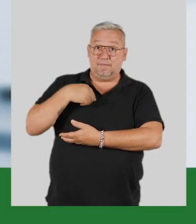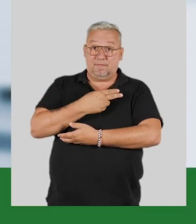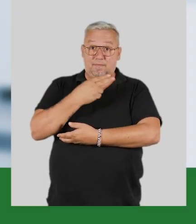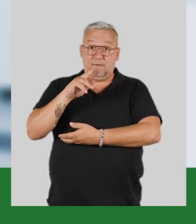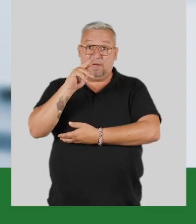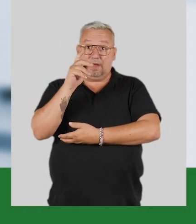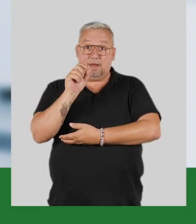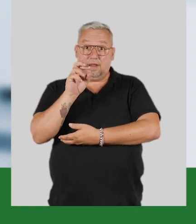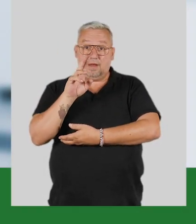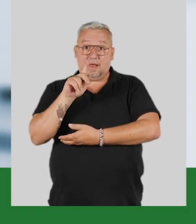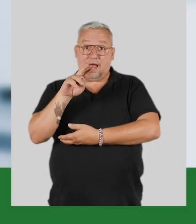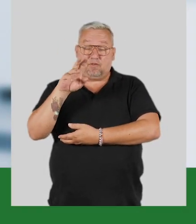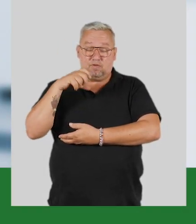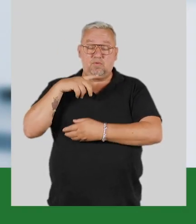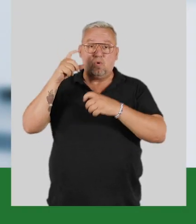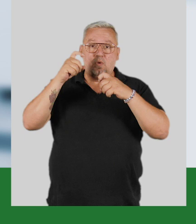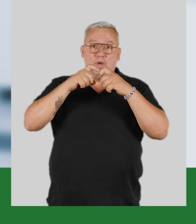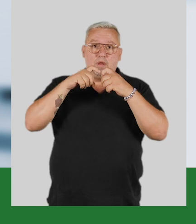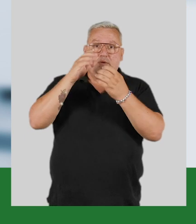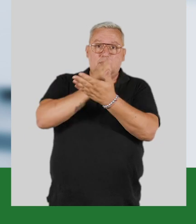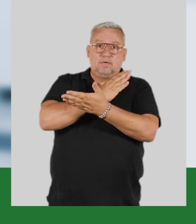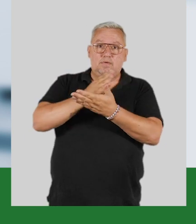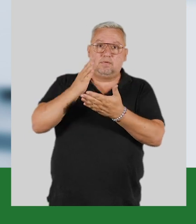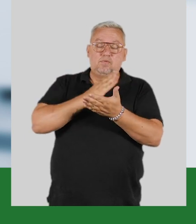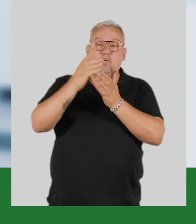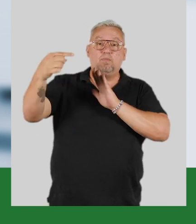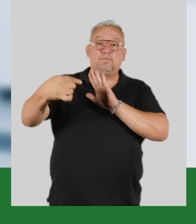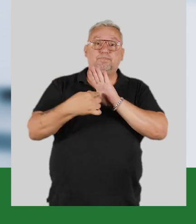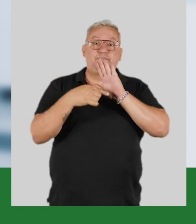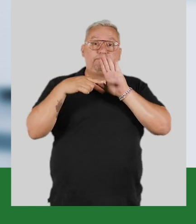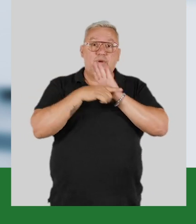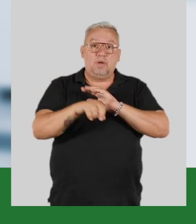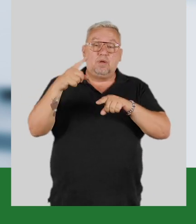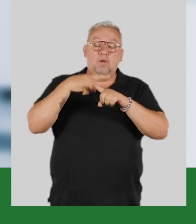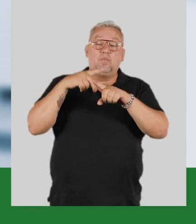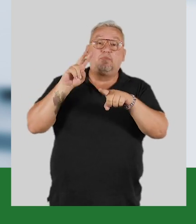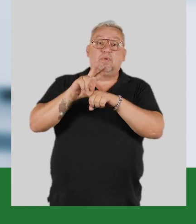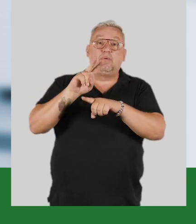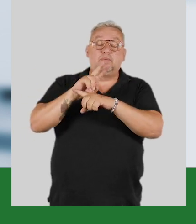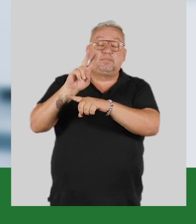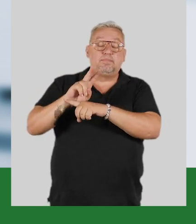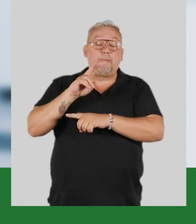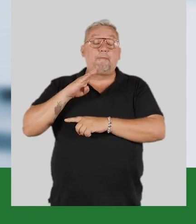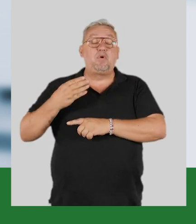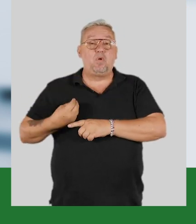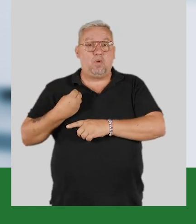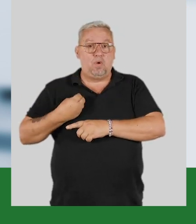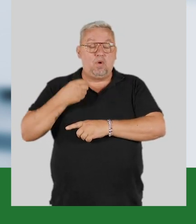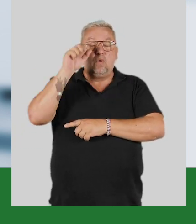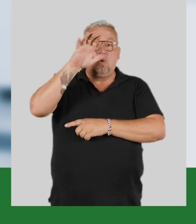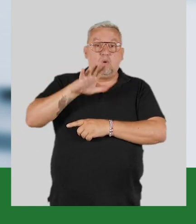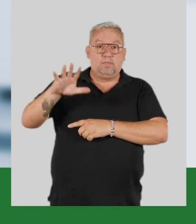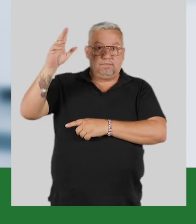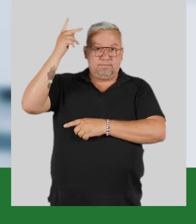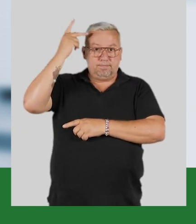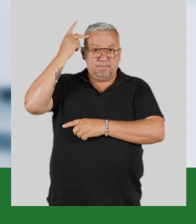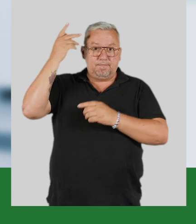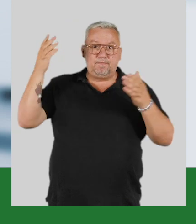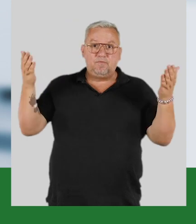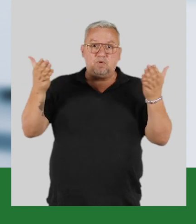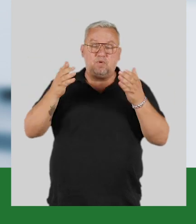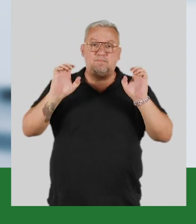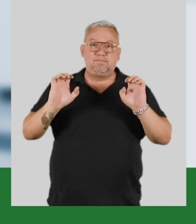Meu nome é Éder Gatti, sou médico da Divisão de Imunização do Centro de Vigilância Epidemiológica do Estado de São Paulo. E hoje eu vou falar